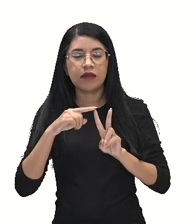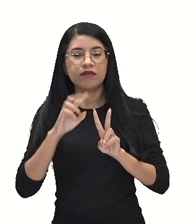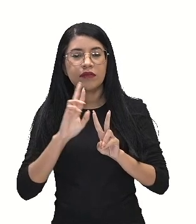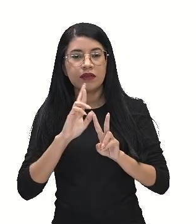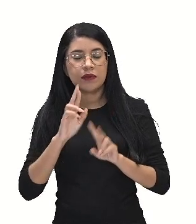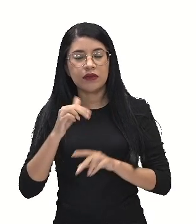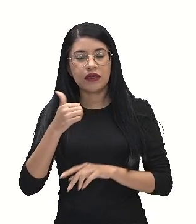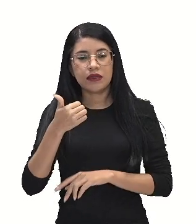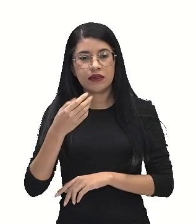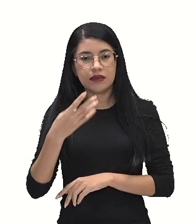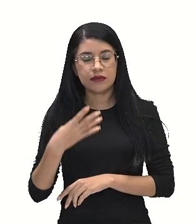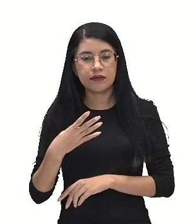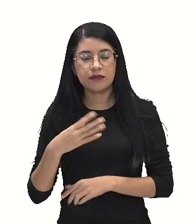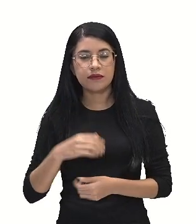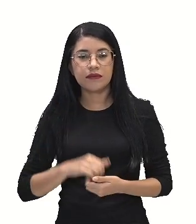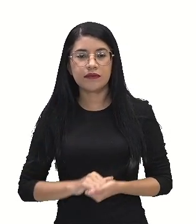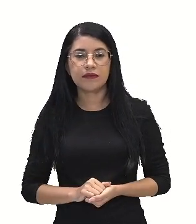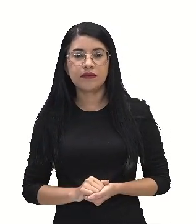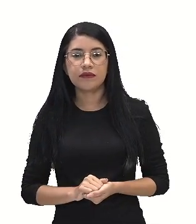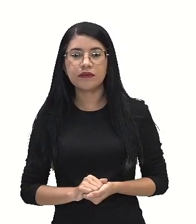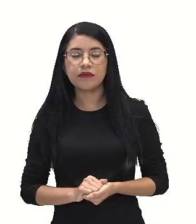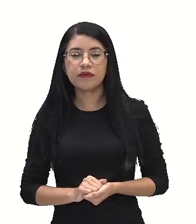Raiz quadrada de 196,